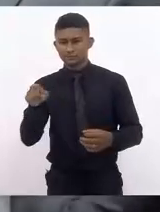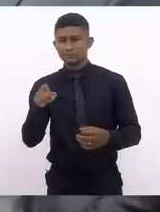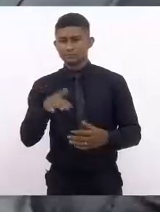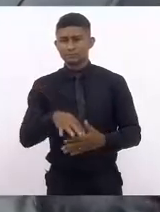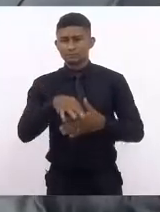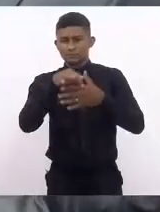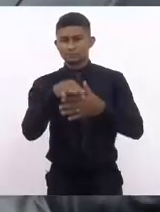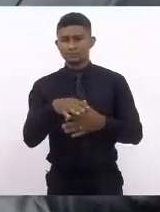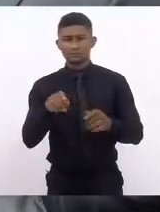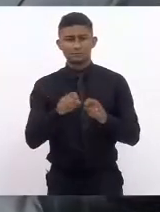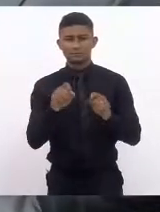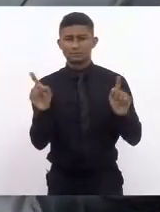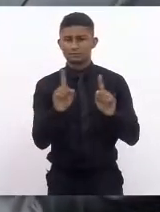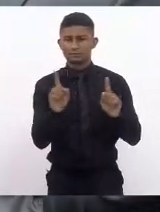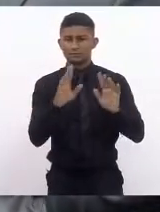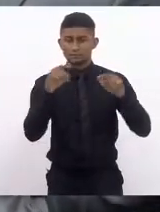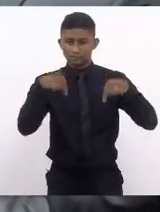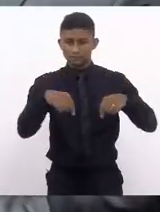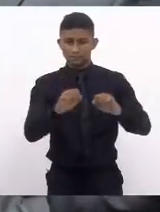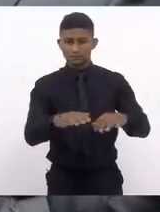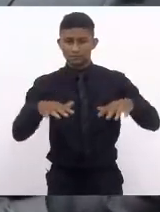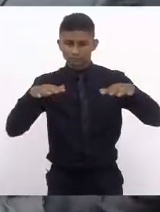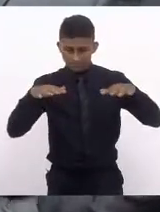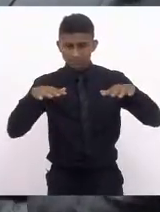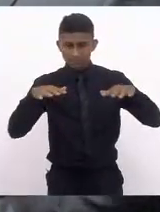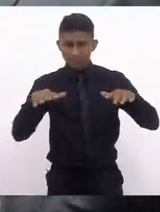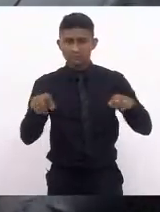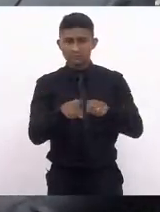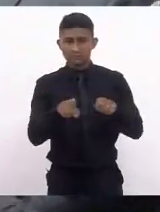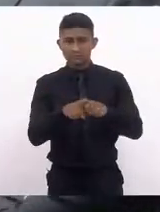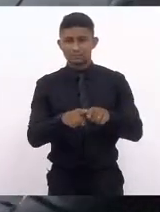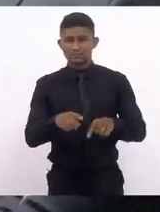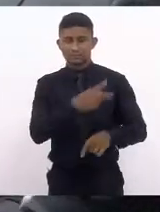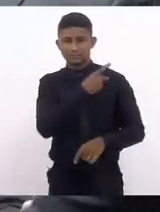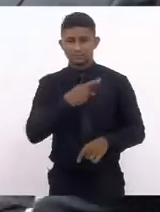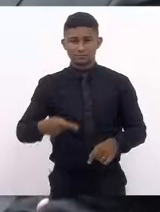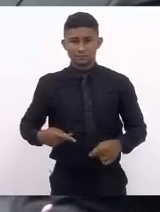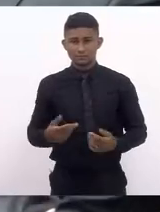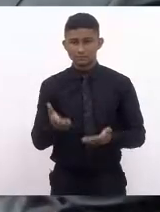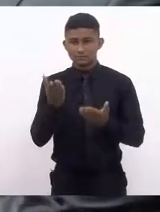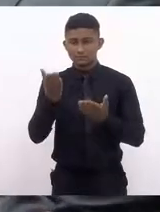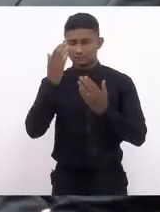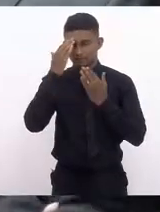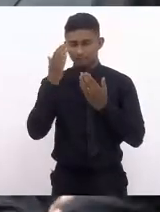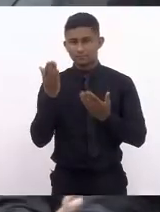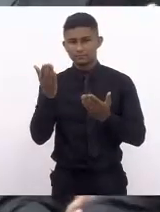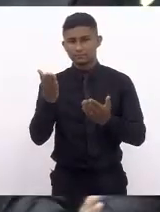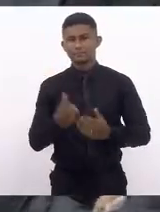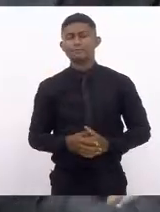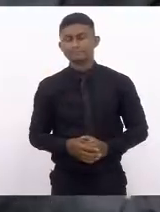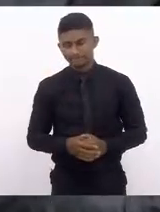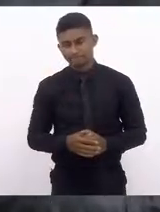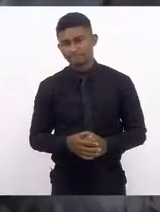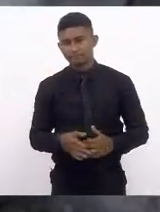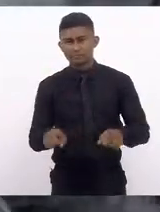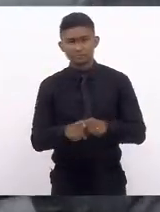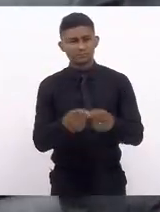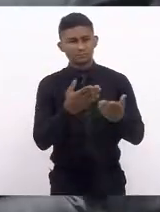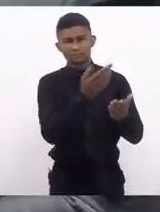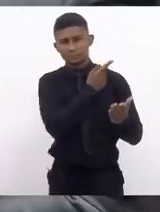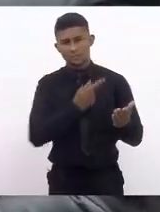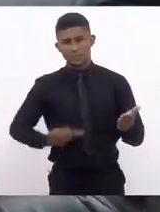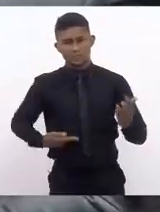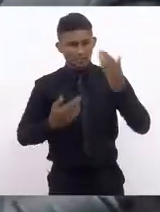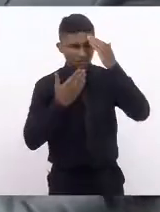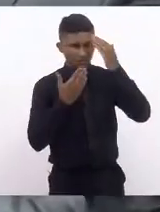fizeram mas esse Parlamento hoje junto com o nosso presidente que vem fazer Quero agradecer o senhor presidente agradeceu o governador